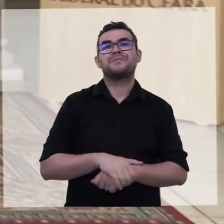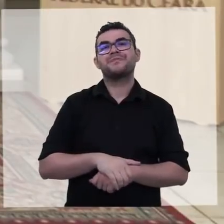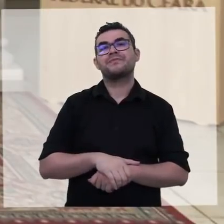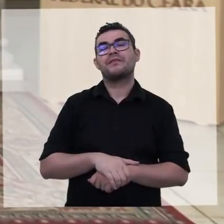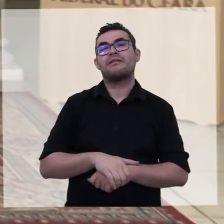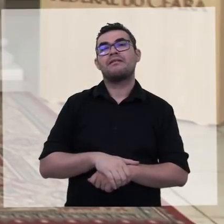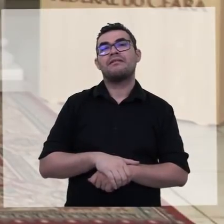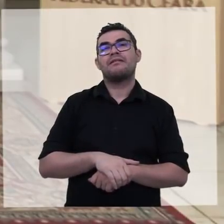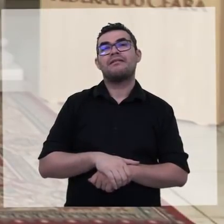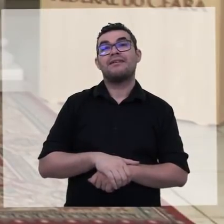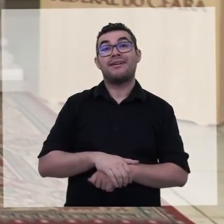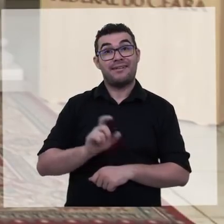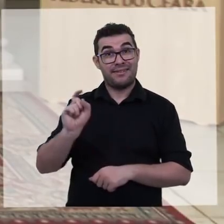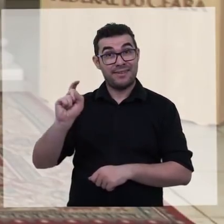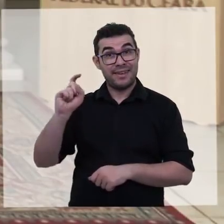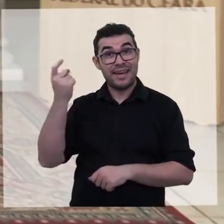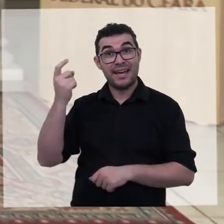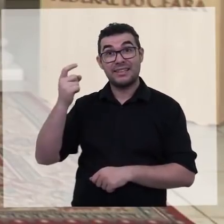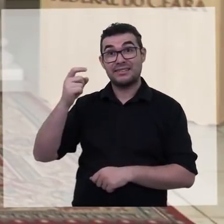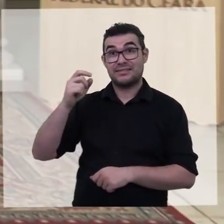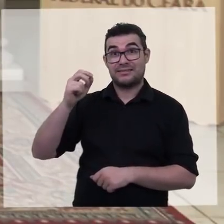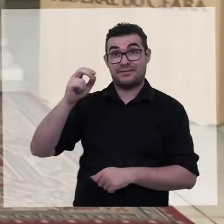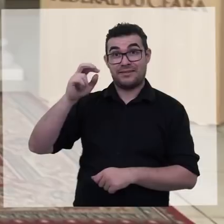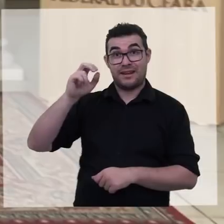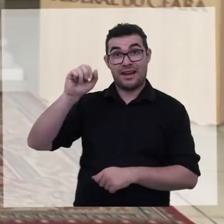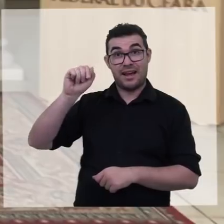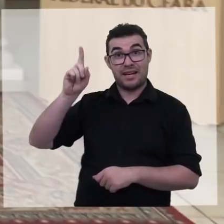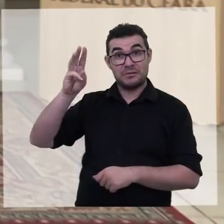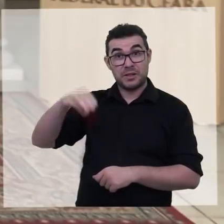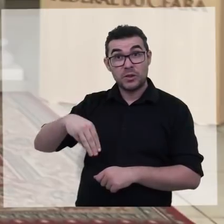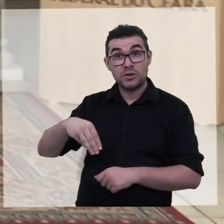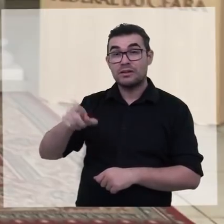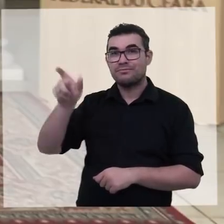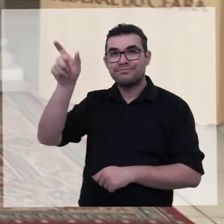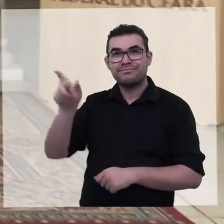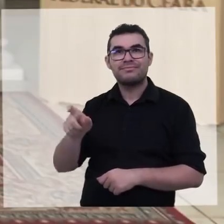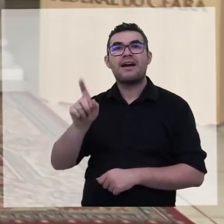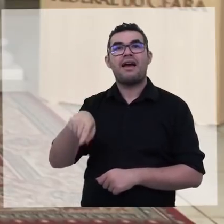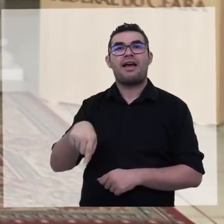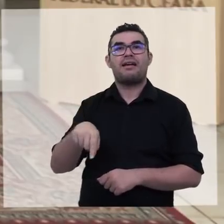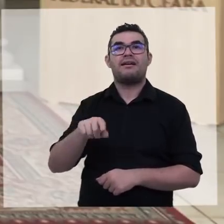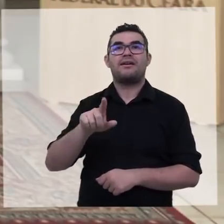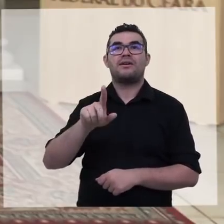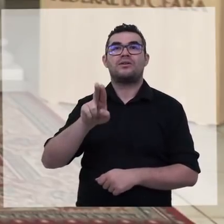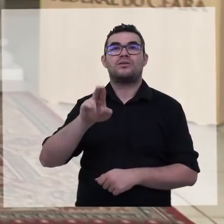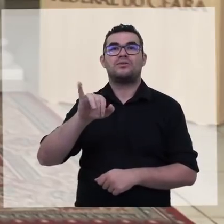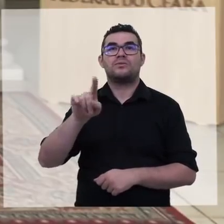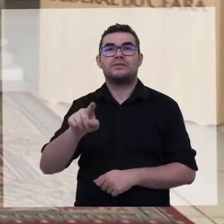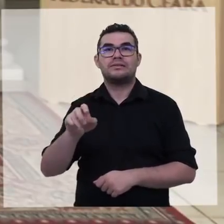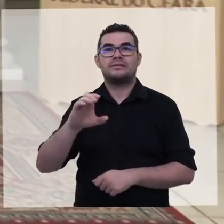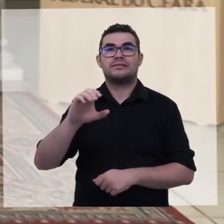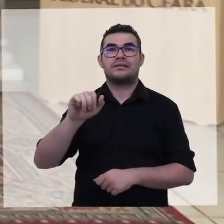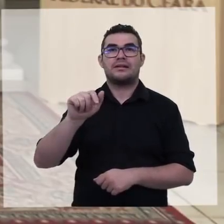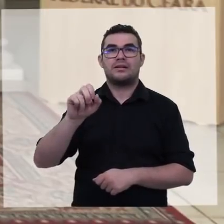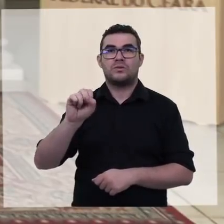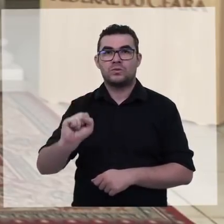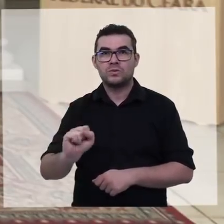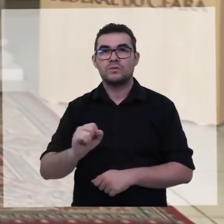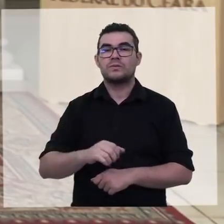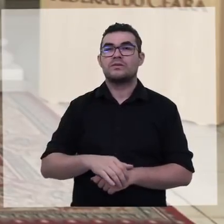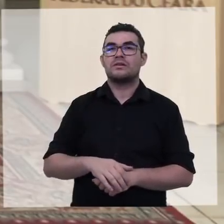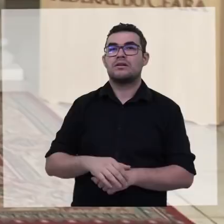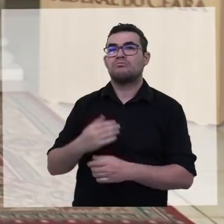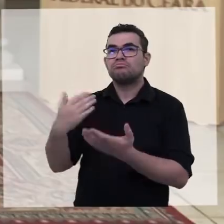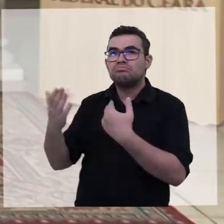o Luiz Carlos estava como pró-reitor administrativo, aí eu vim falar sobre a revista. Ele disse, não se preocupe que a revista não vai ter